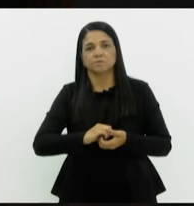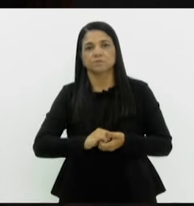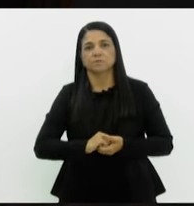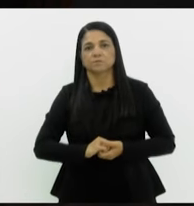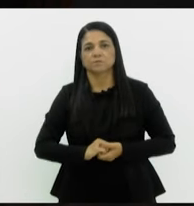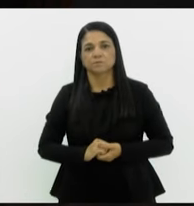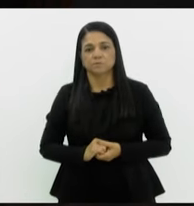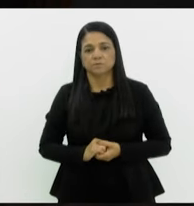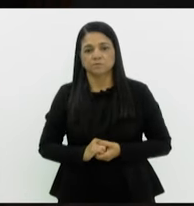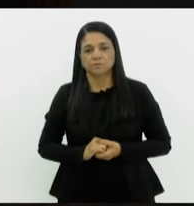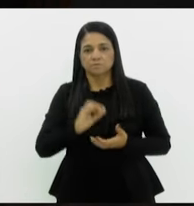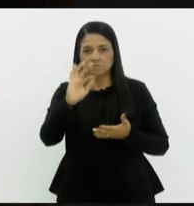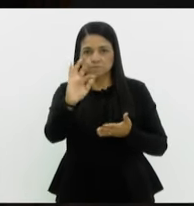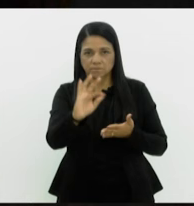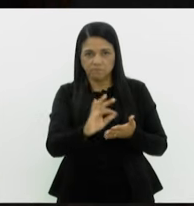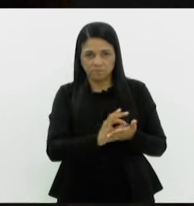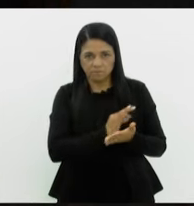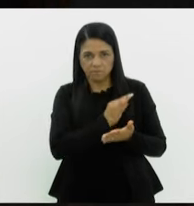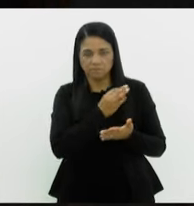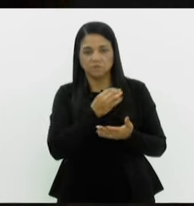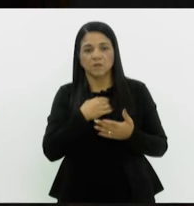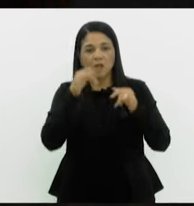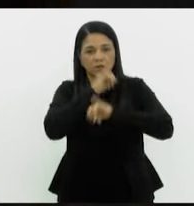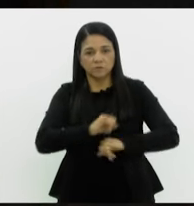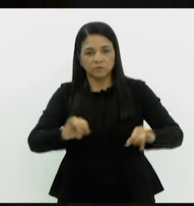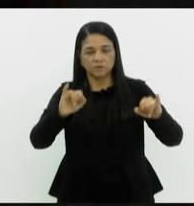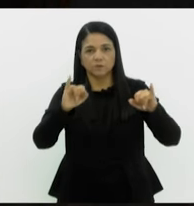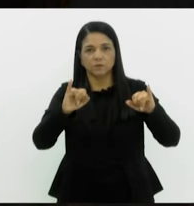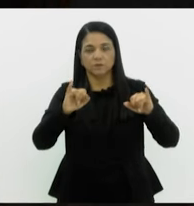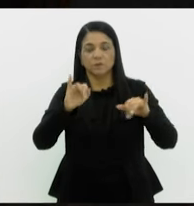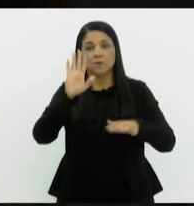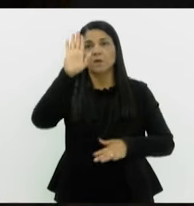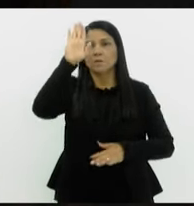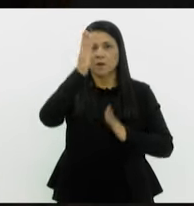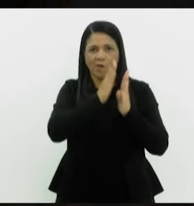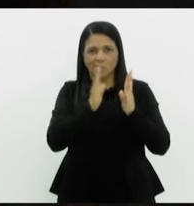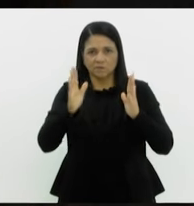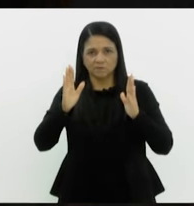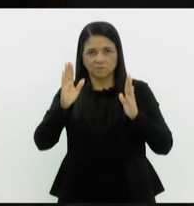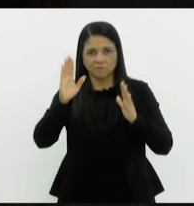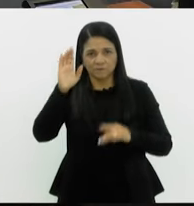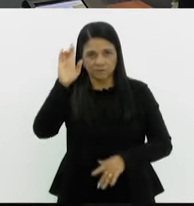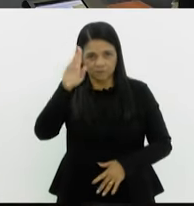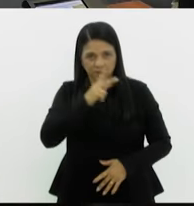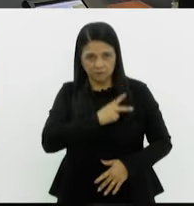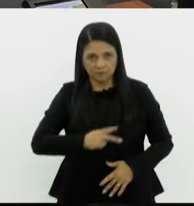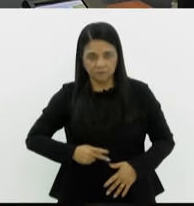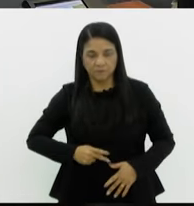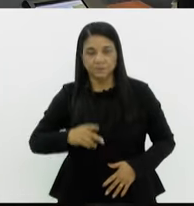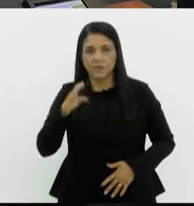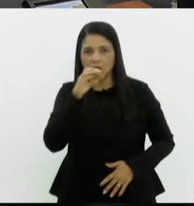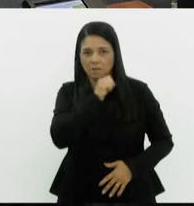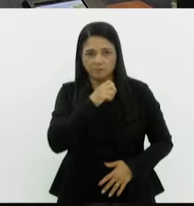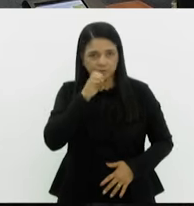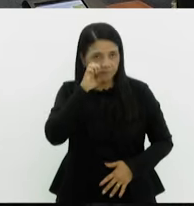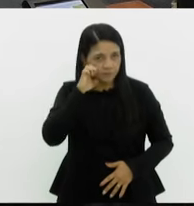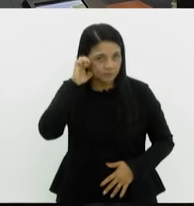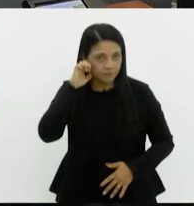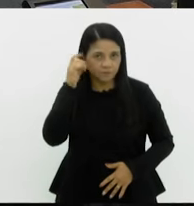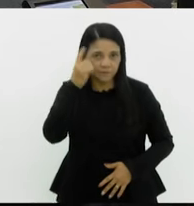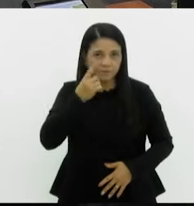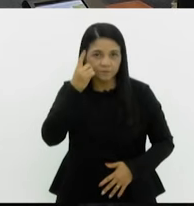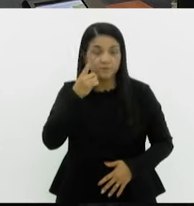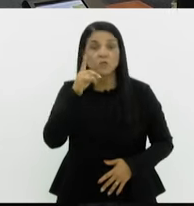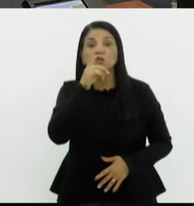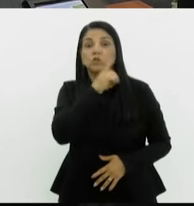Aprovado. Vai autógrafo. Anuncio. Pela ordem, presidente. Pode falar, Érica. Presidente, rapidamente, queria falar que domingo é